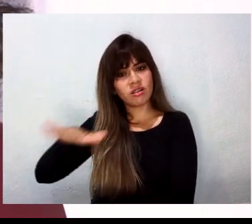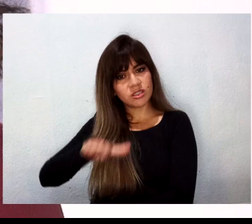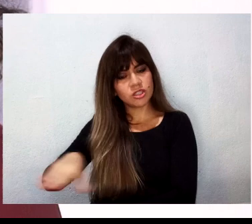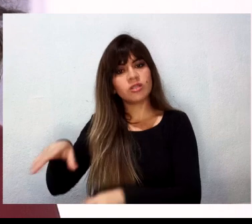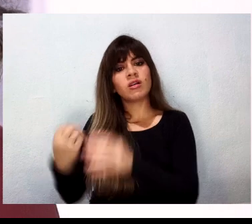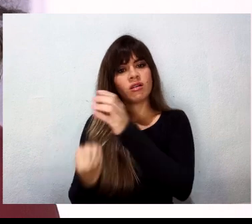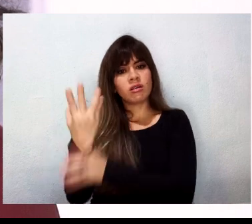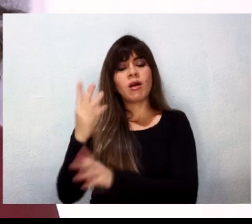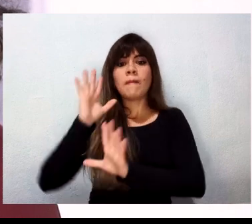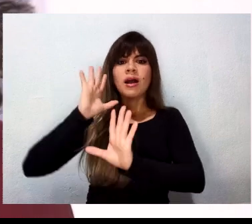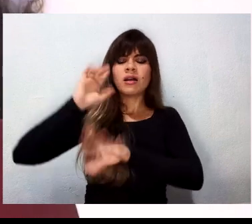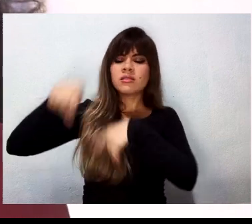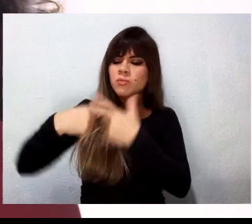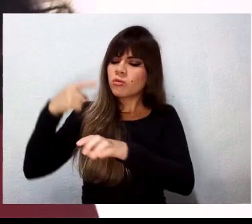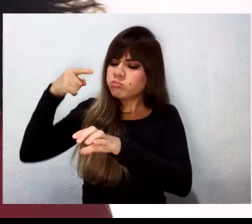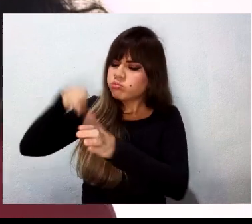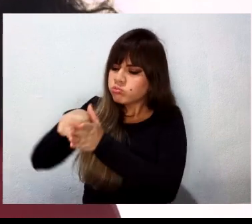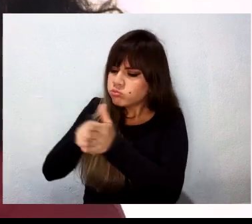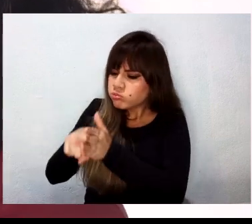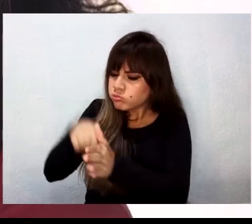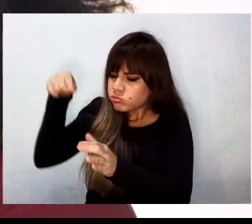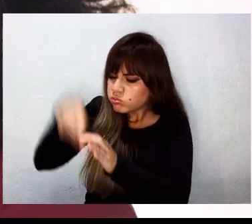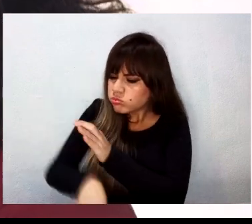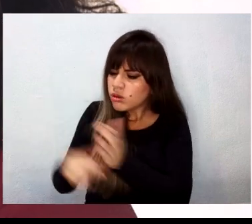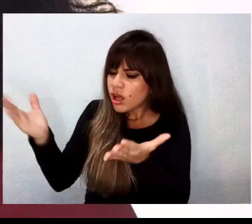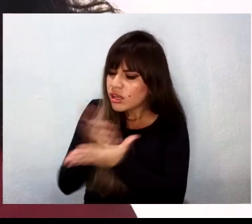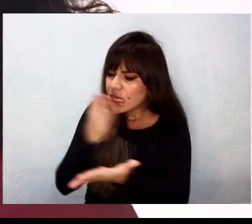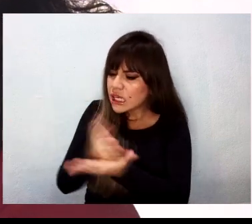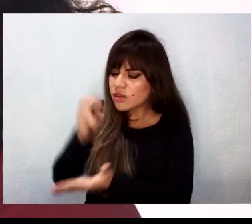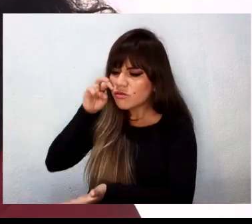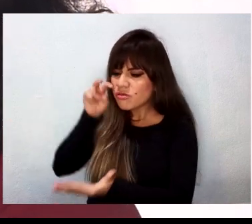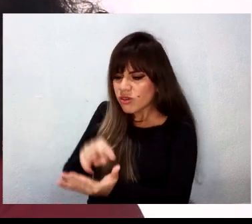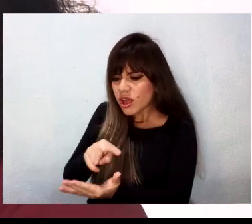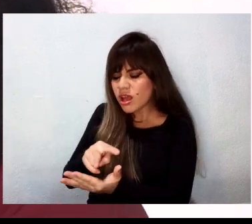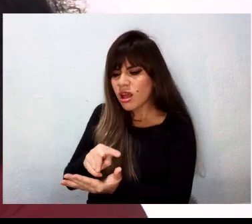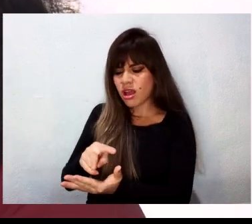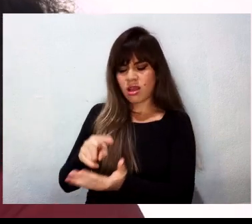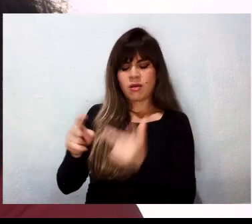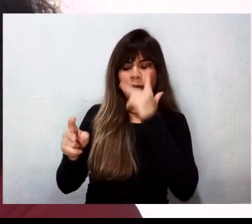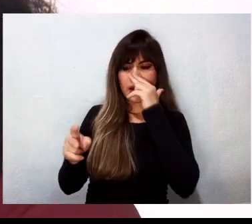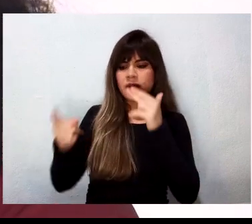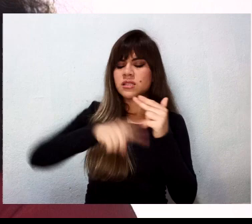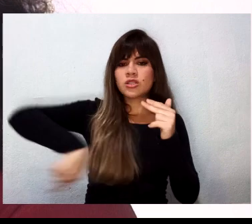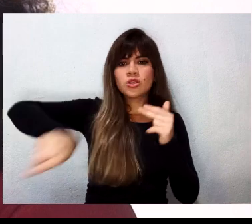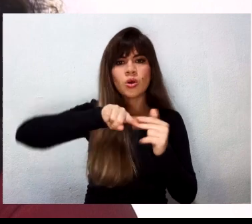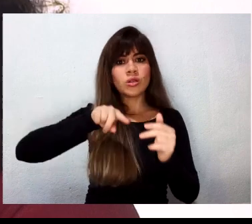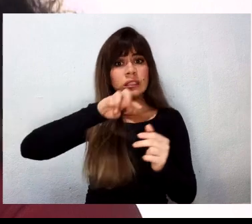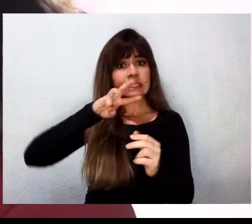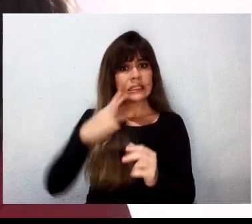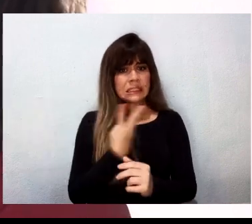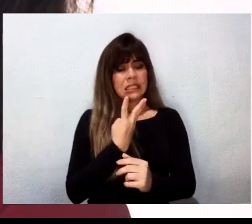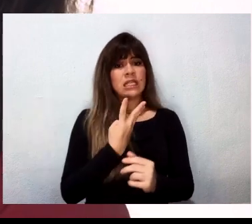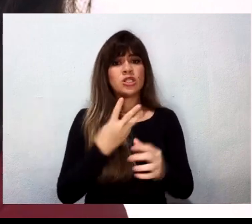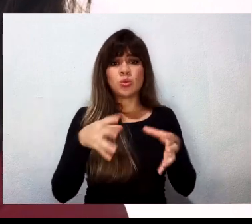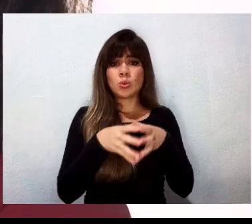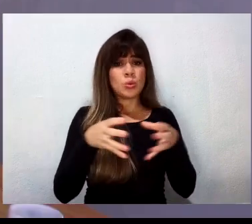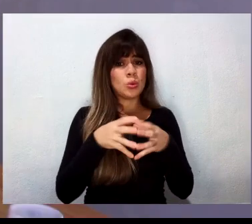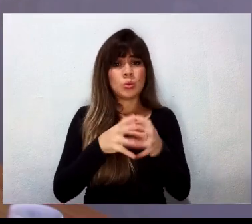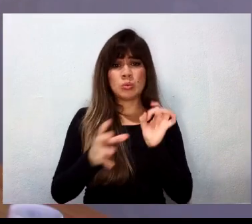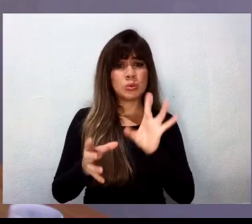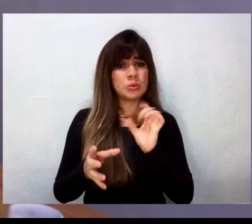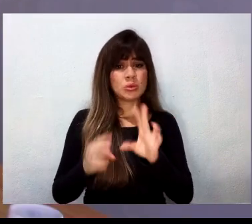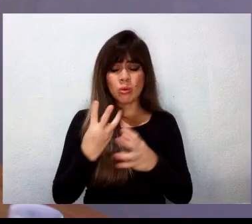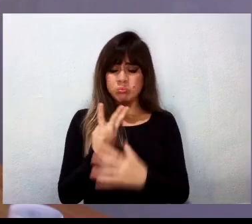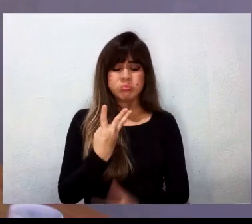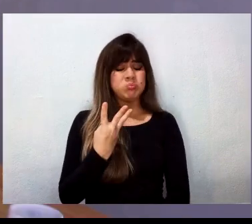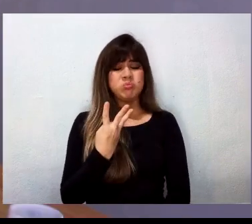gente adentra mesmo na pesquisa a partir desse livro, e se vê naquele momento de apenas nós três ali,